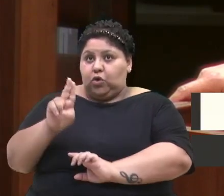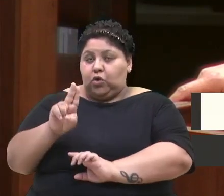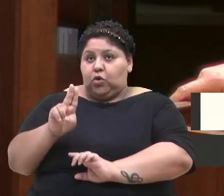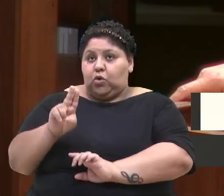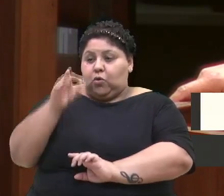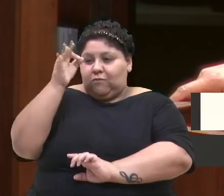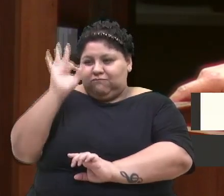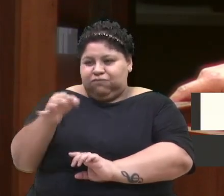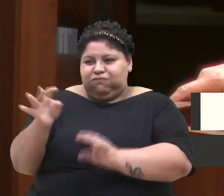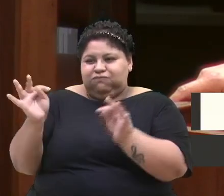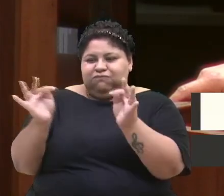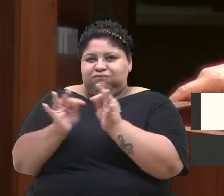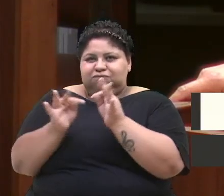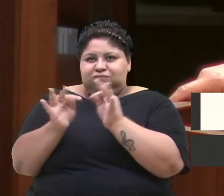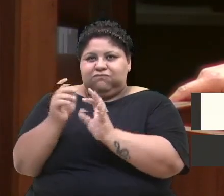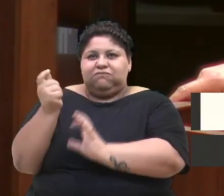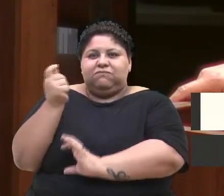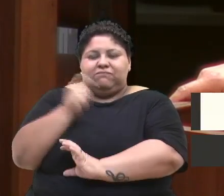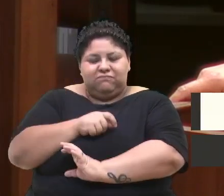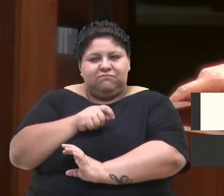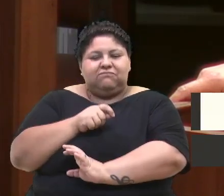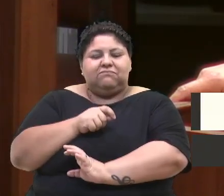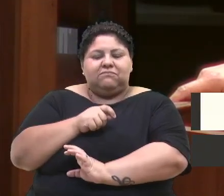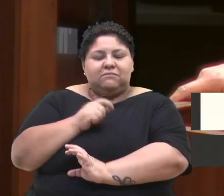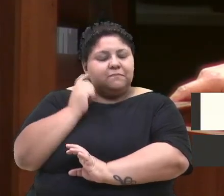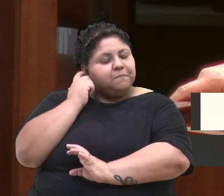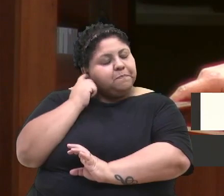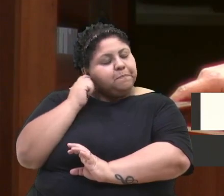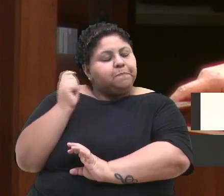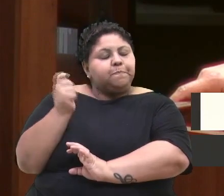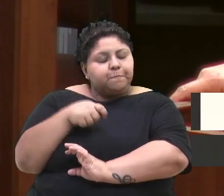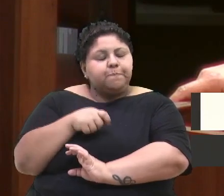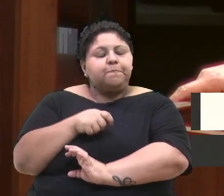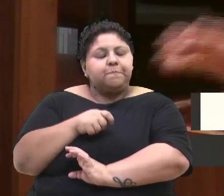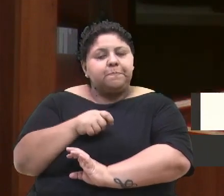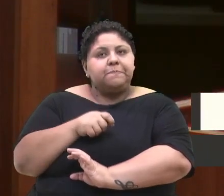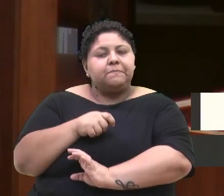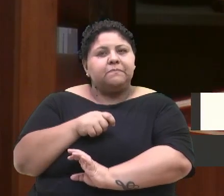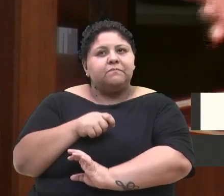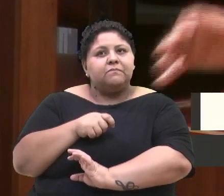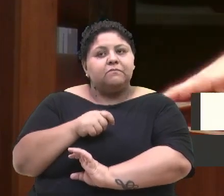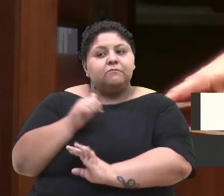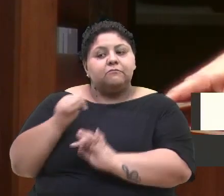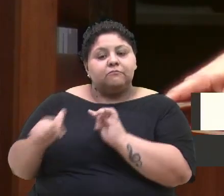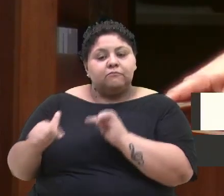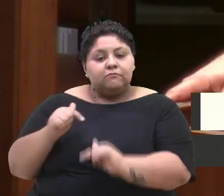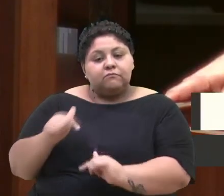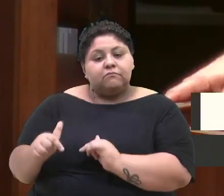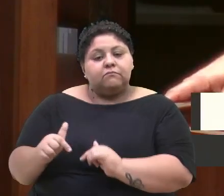técnico necessários, né, que a função